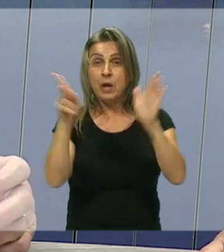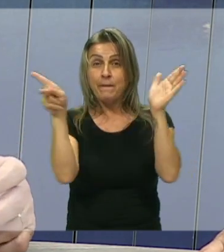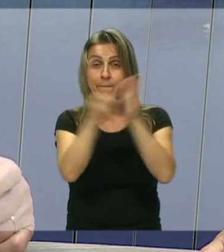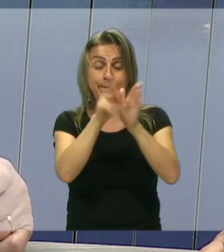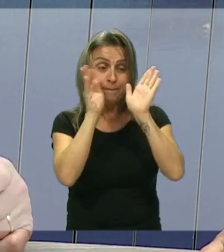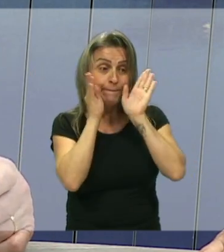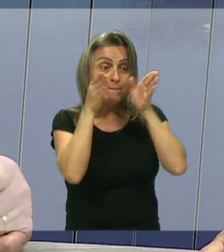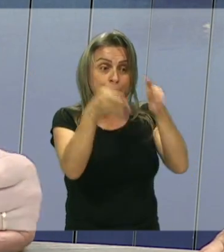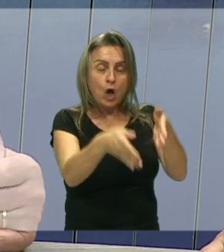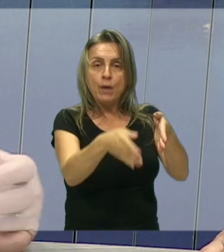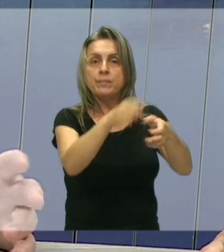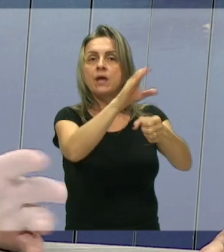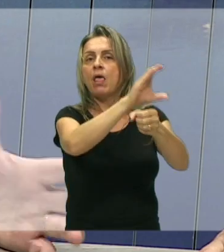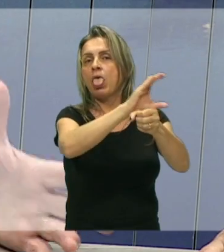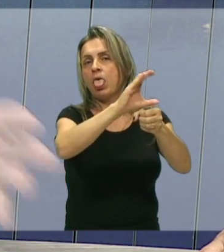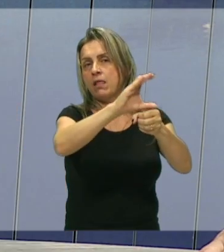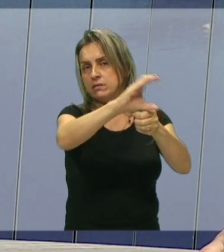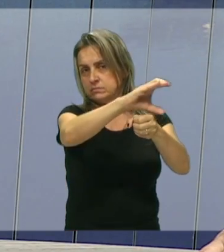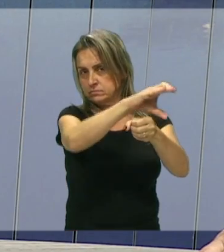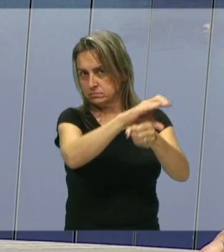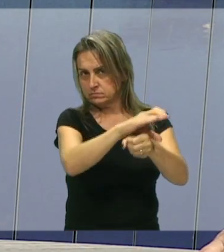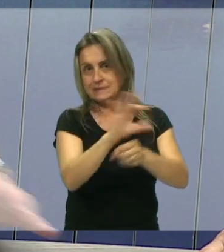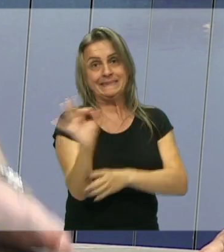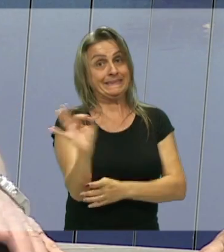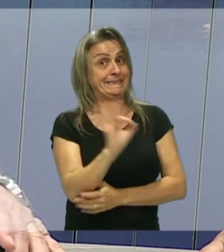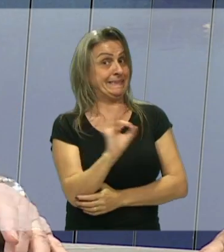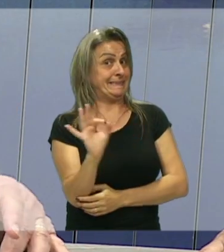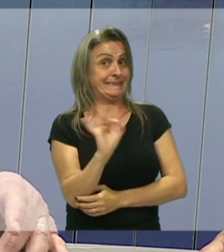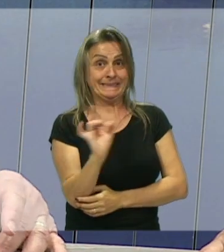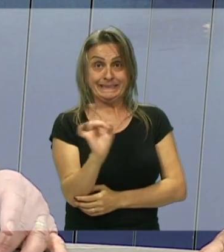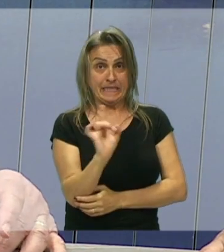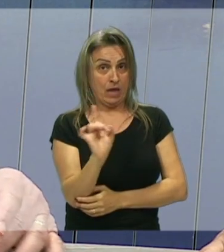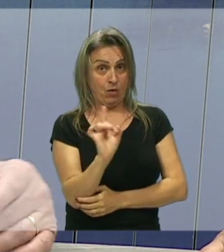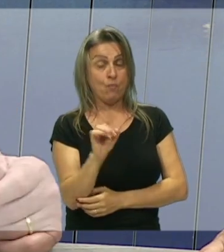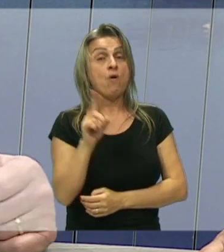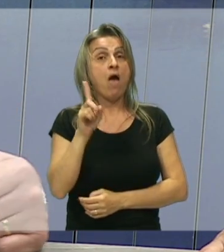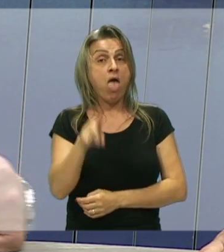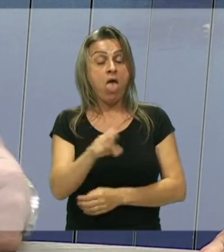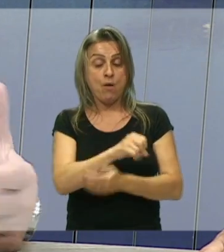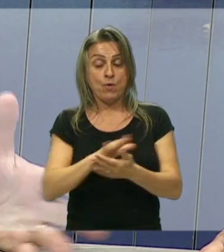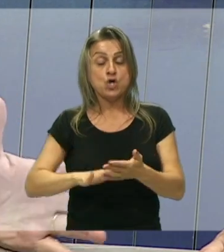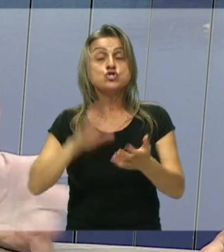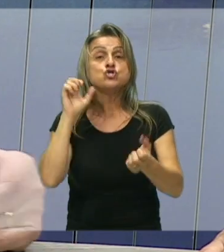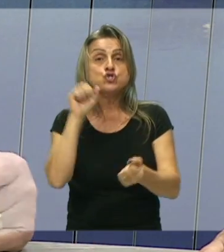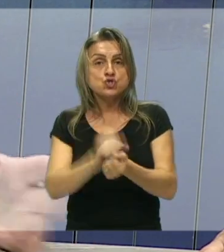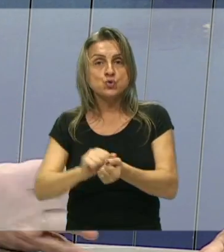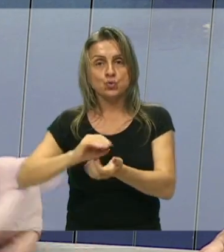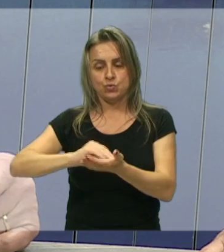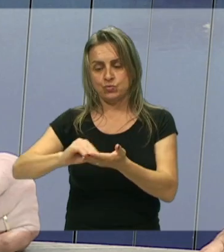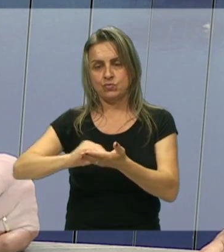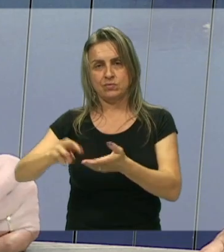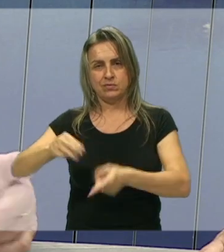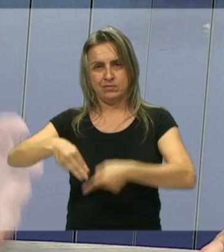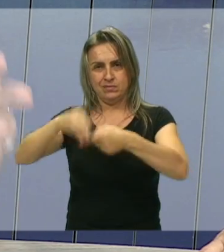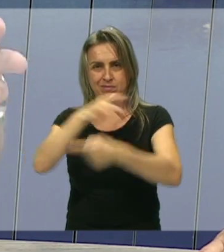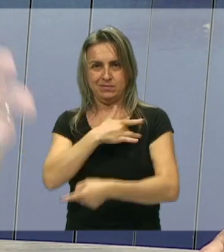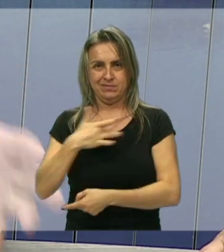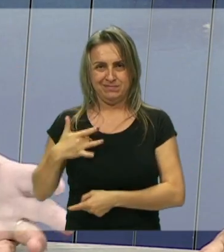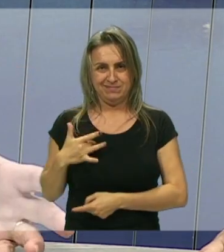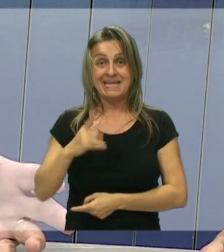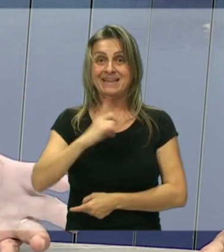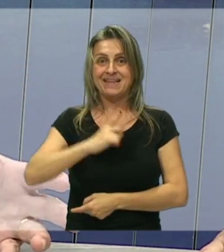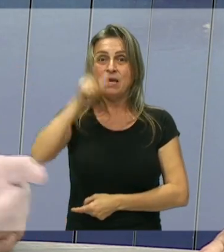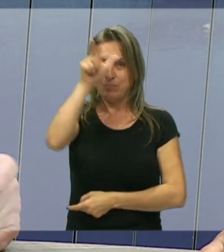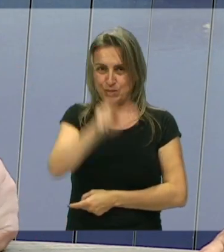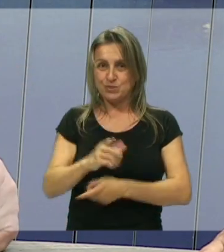Conselho. Não, é uma atividade em conjunto com a Secretaria Municipal de Saúde. Nós temos integrantes da nossa comissão que